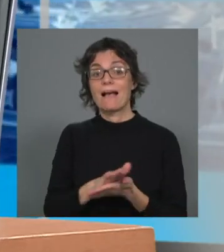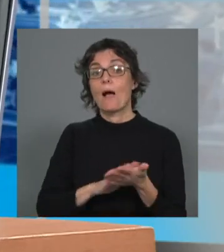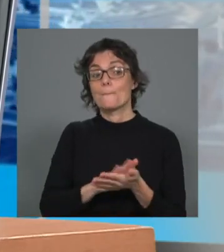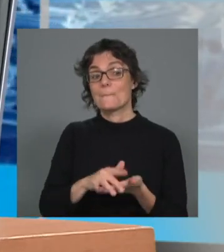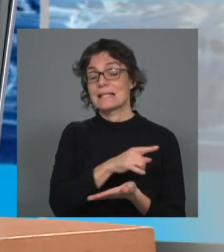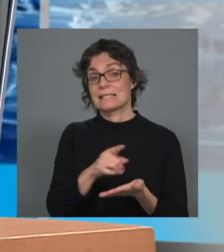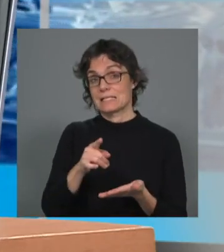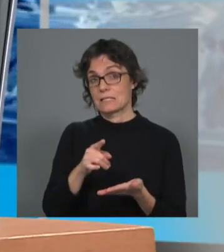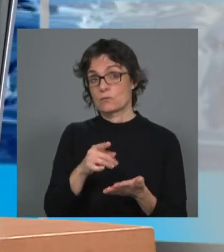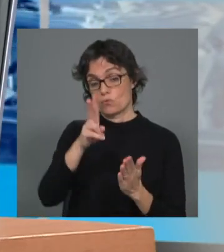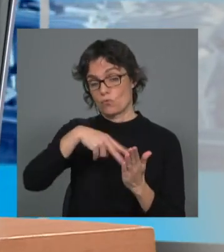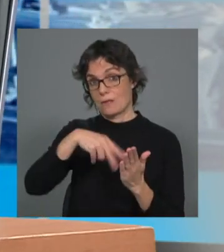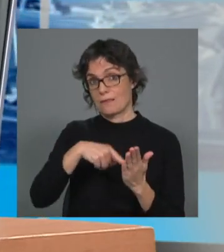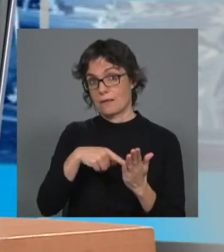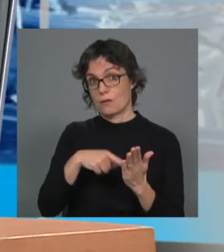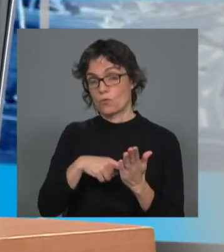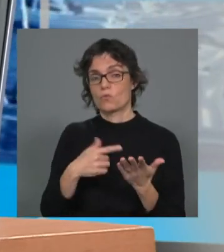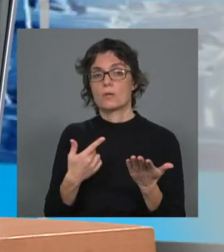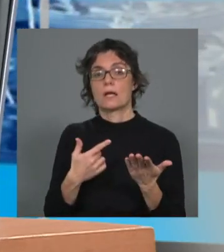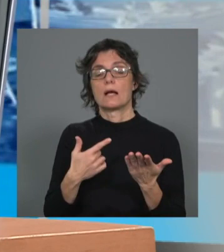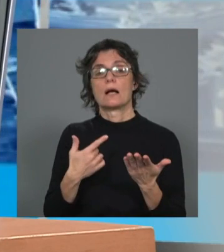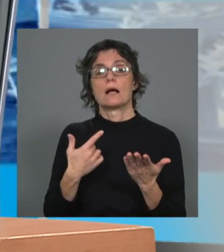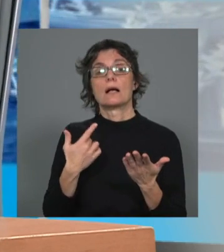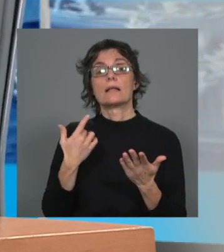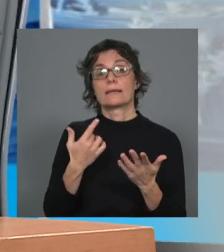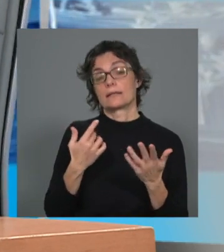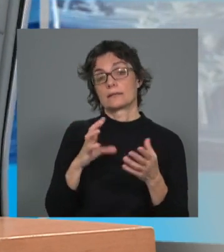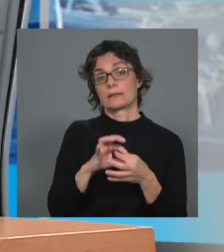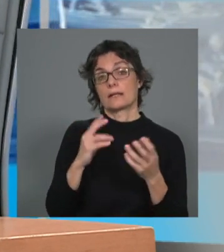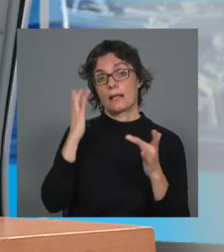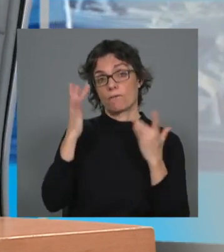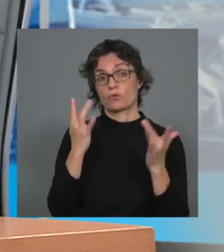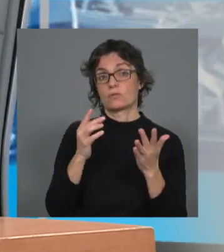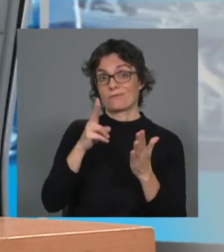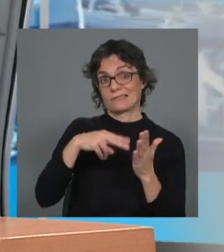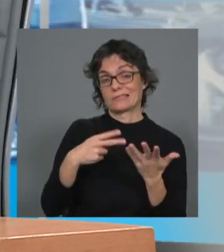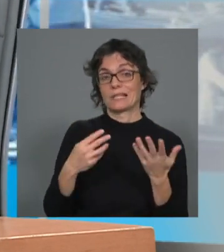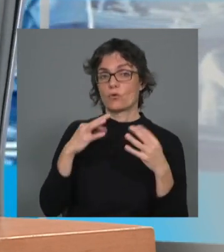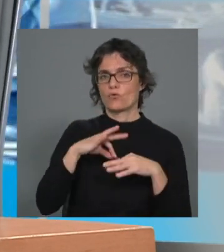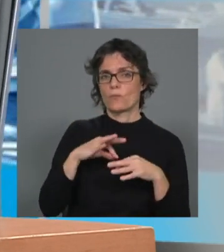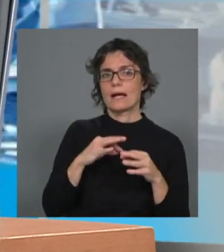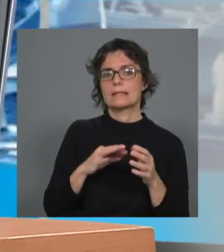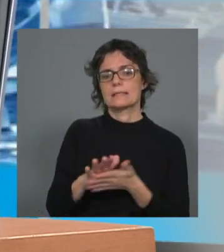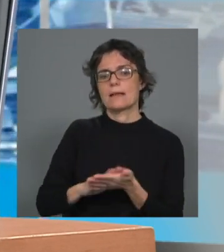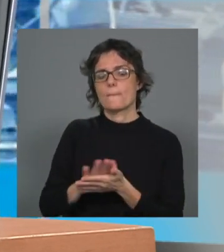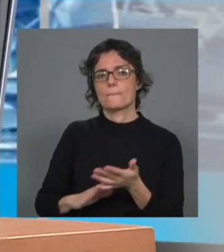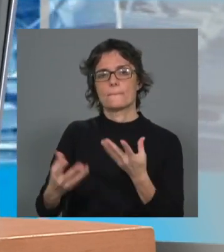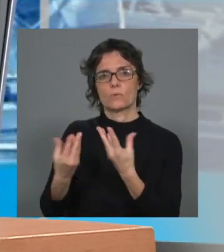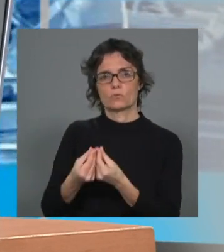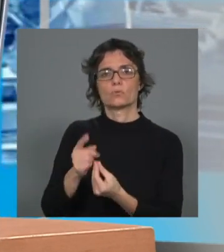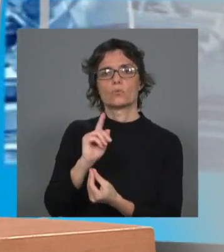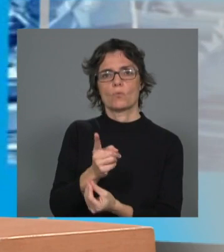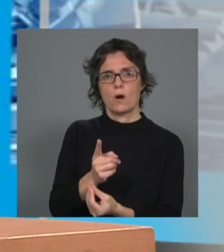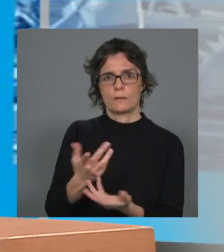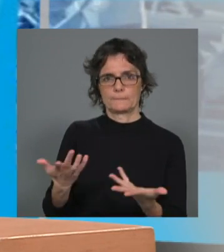Abordagens literárias, filosóficas e digamos, entram espirituais, por também todos de esses espiritualidade. campos. O que têm em comum, no